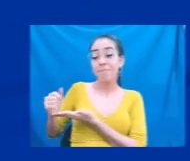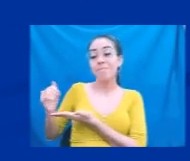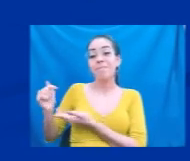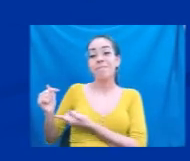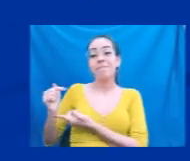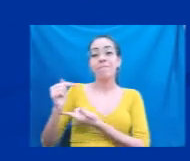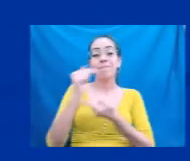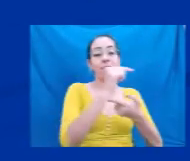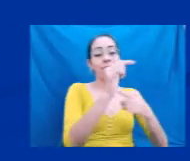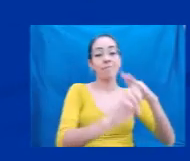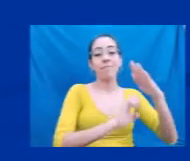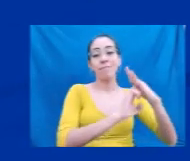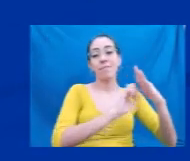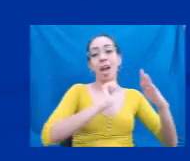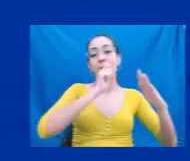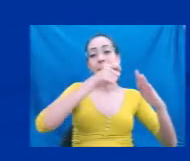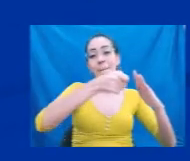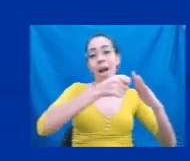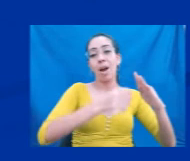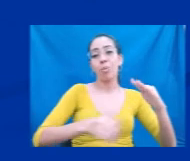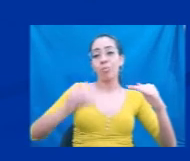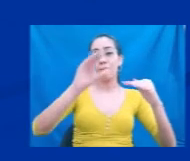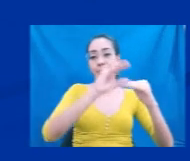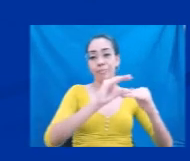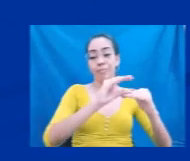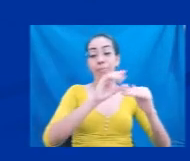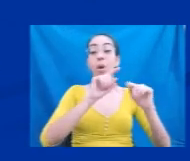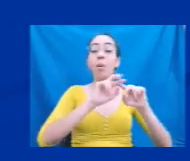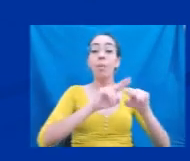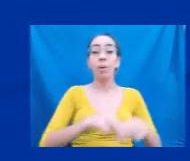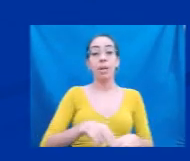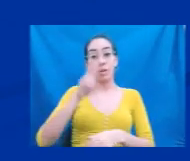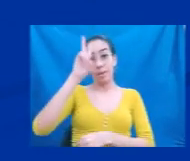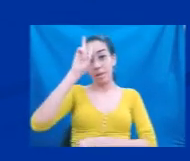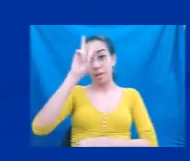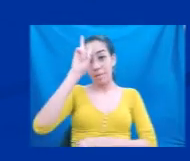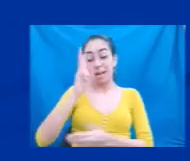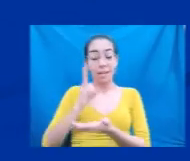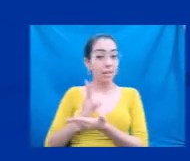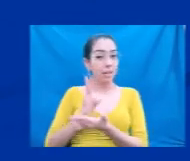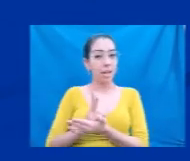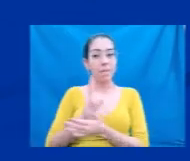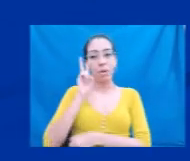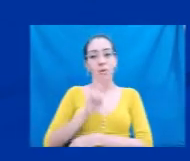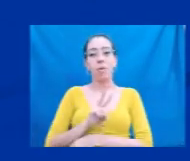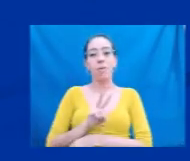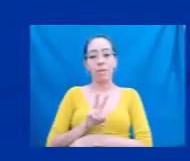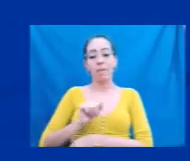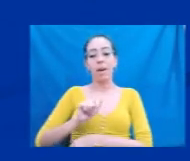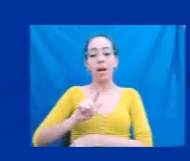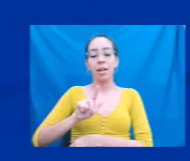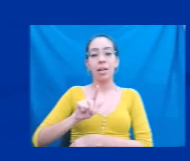validade é algo que sempre a gente tem que checar, tá? Sempre. A temperatura desse local, onde esses materiais,